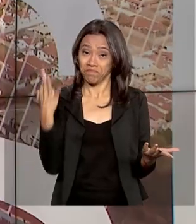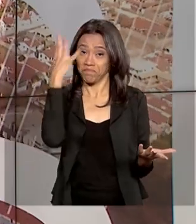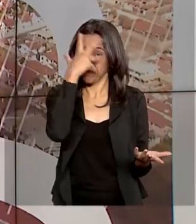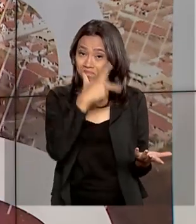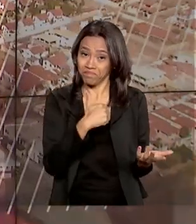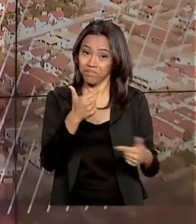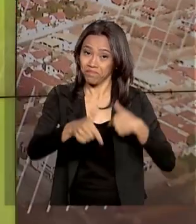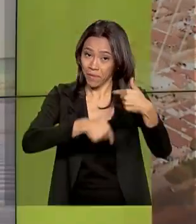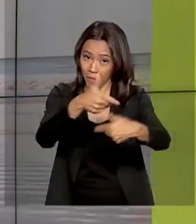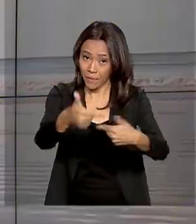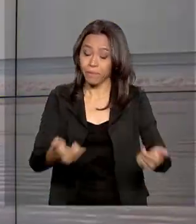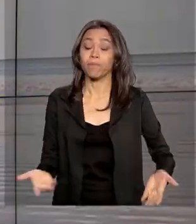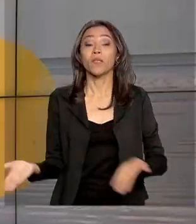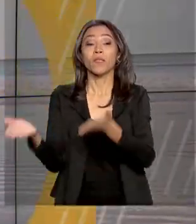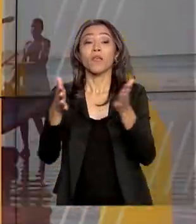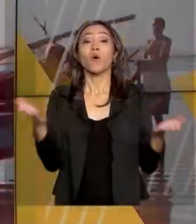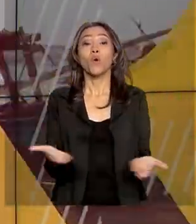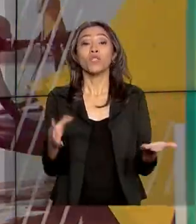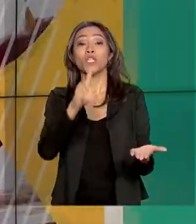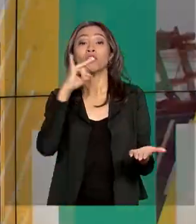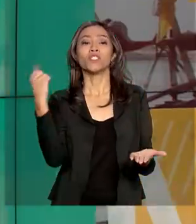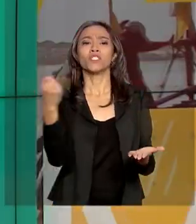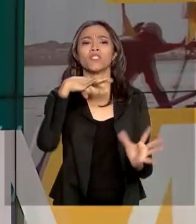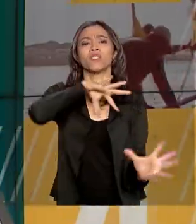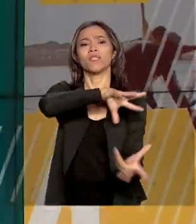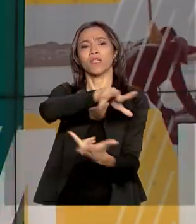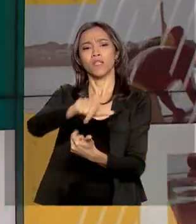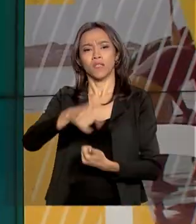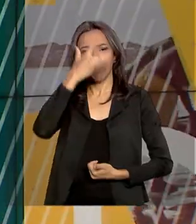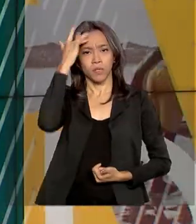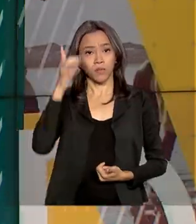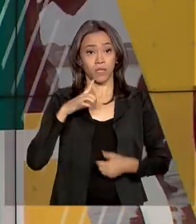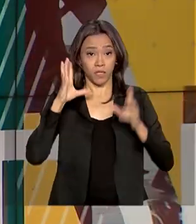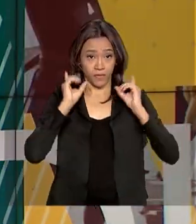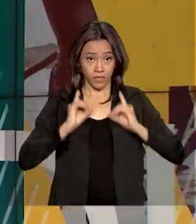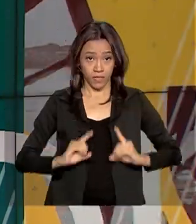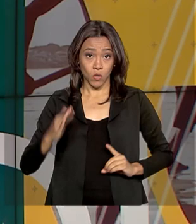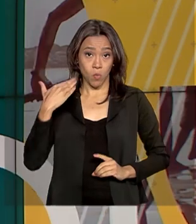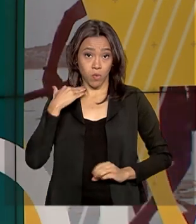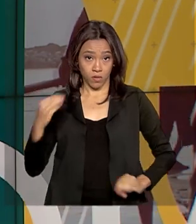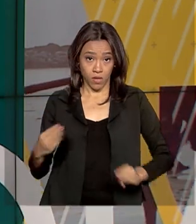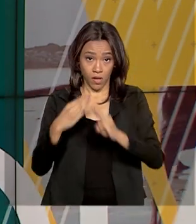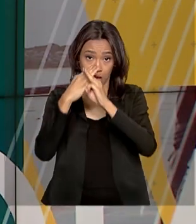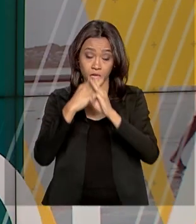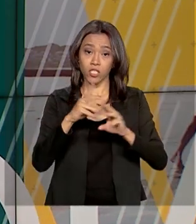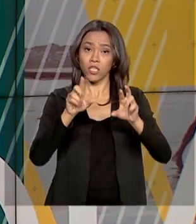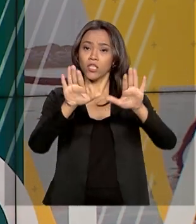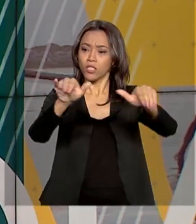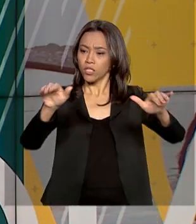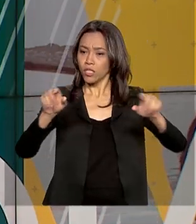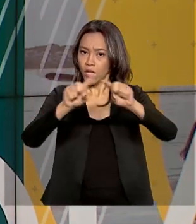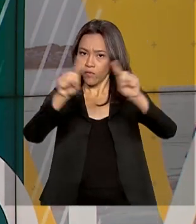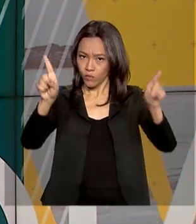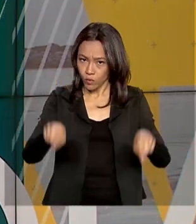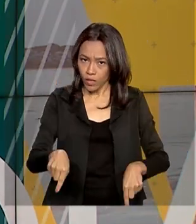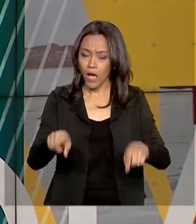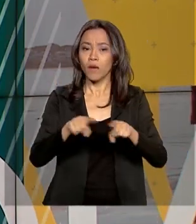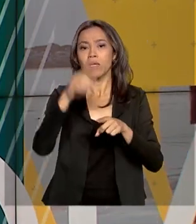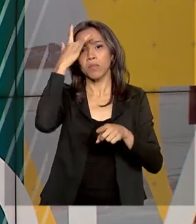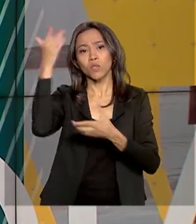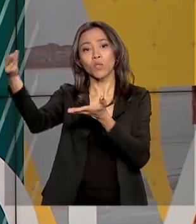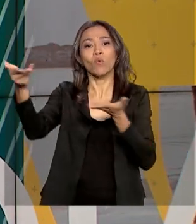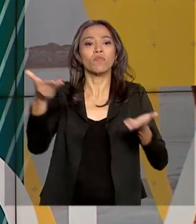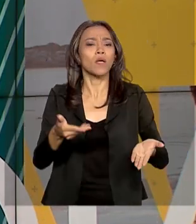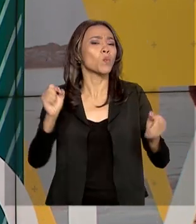Olha, e hoje é dia internacional da pessoa com deficiência. A Caixa Econômica Federal reuniu funcionários e convidados em Brasília